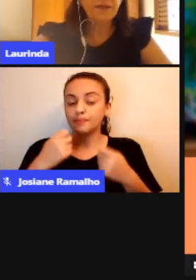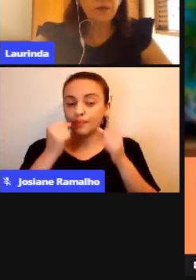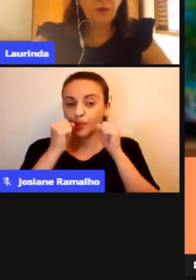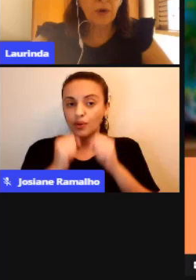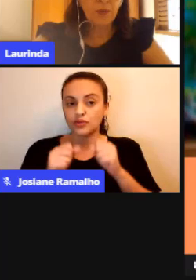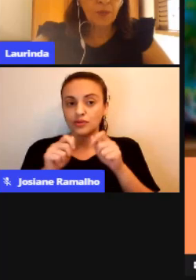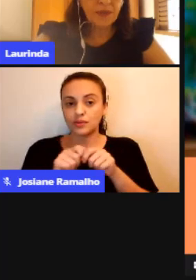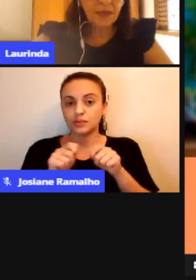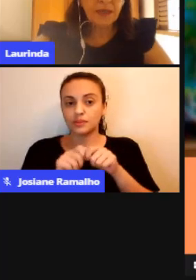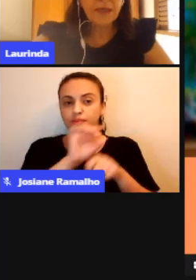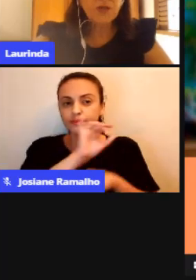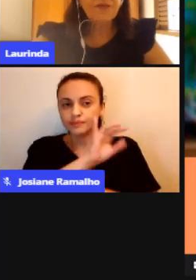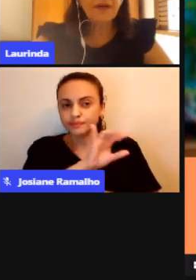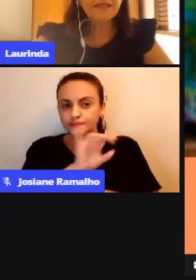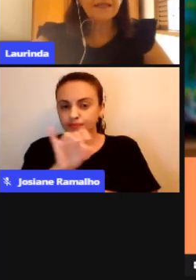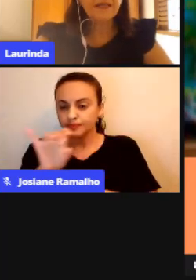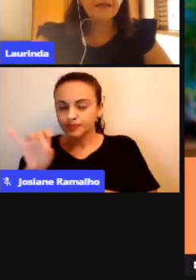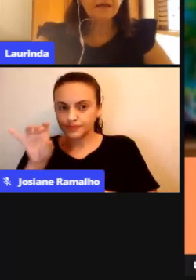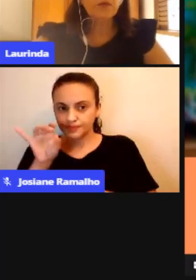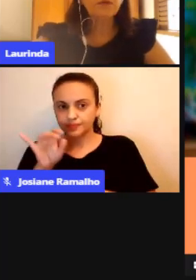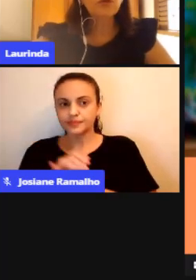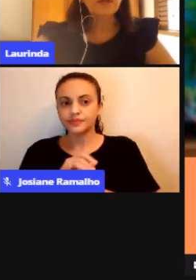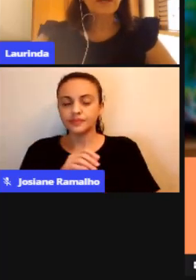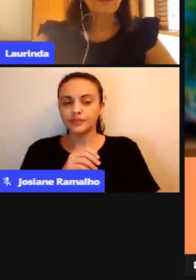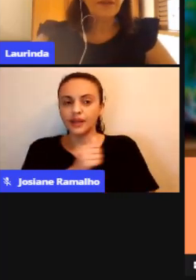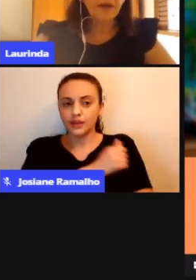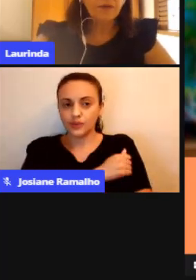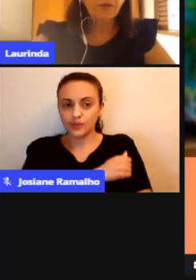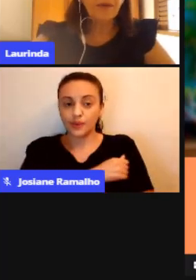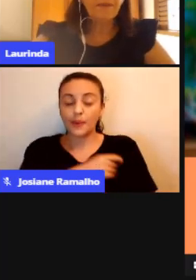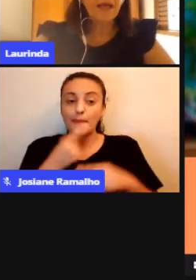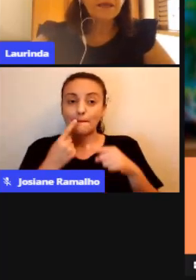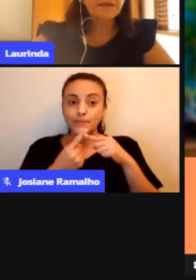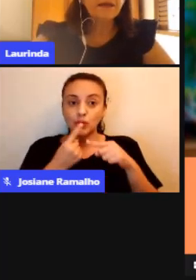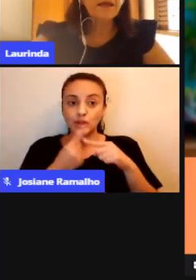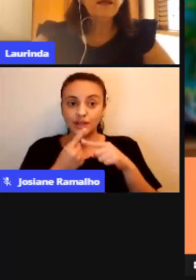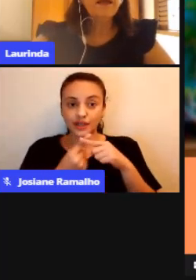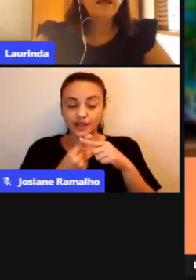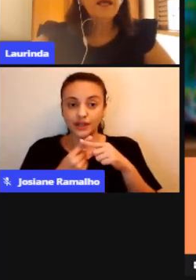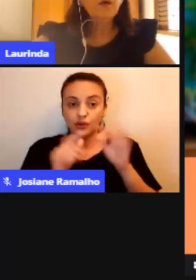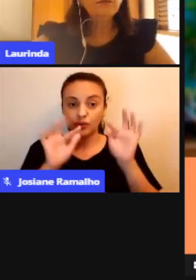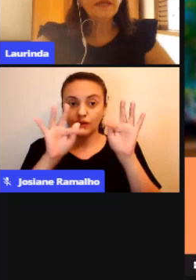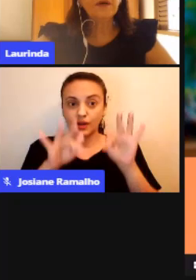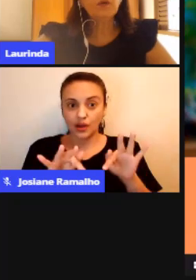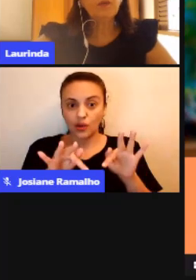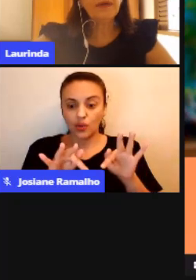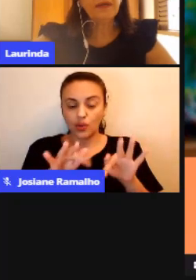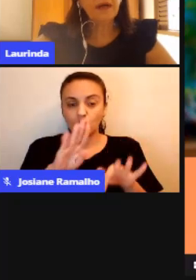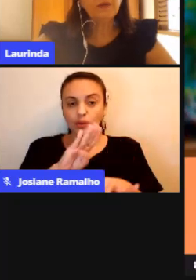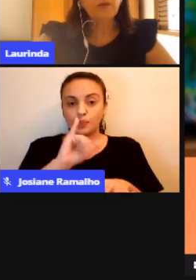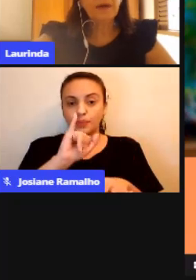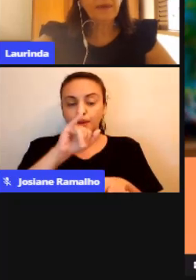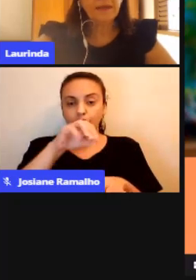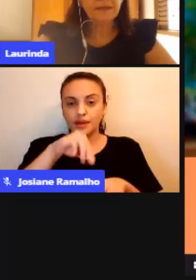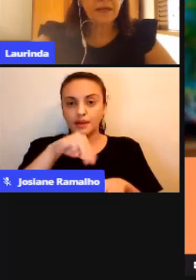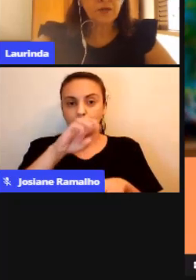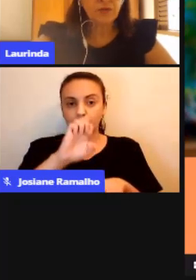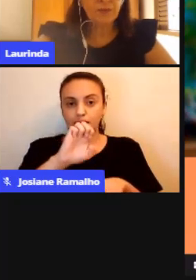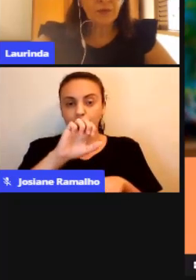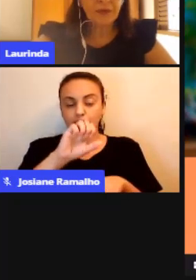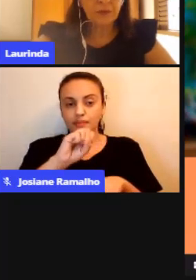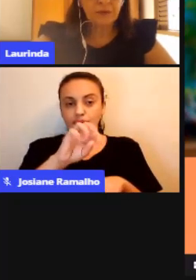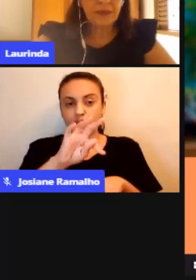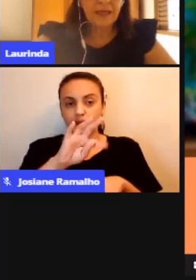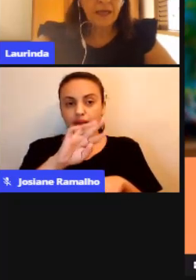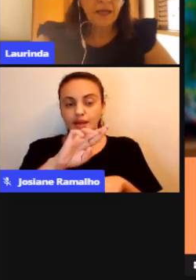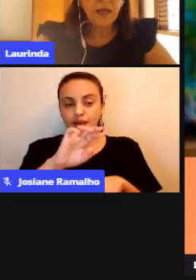também individual, porque isso facilita quando chegar no final do bimestre, eu tenho acompanhado a aprendizagem